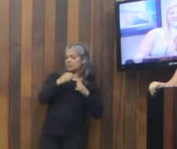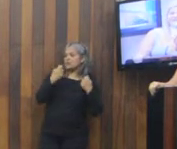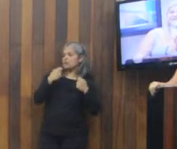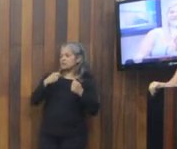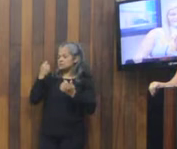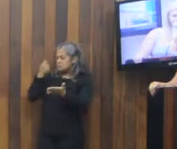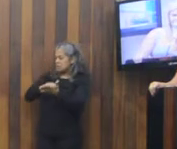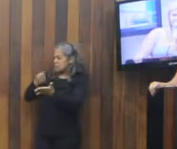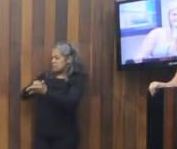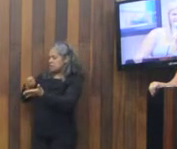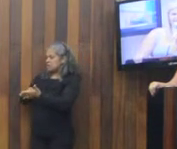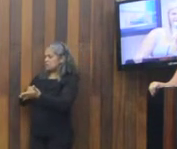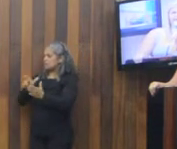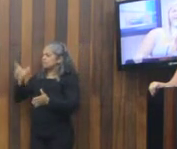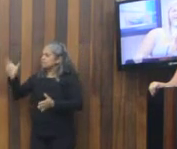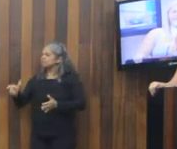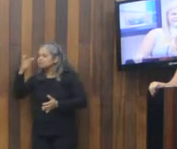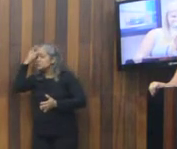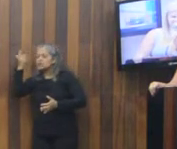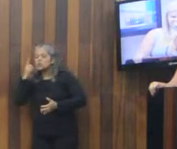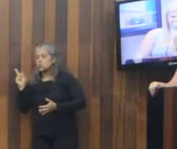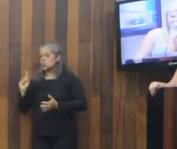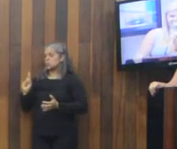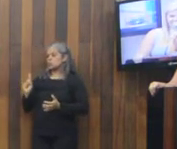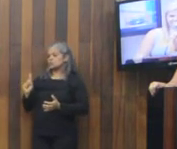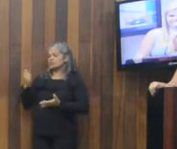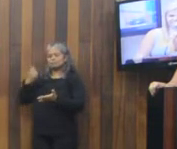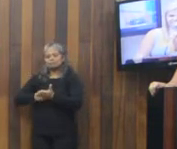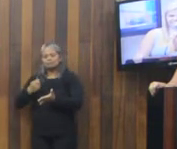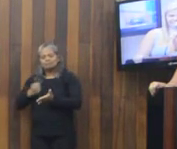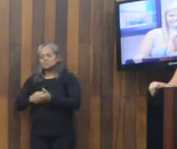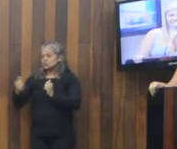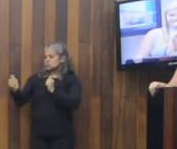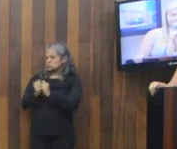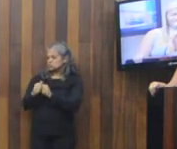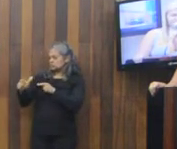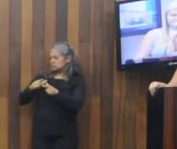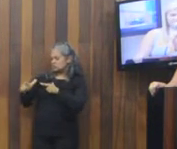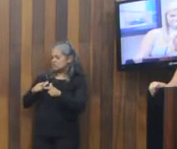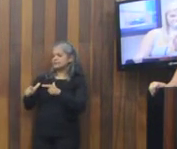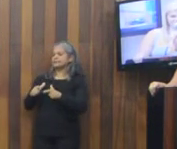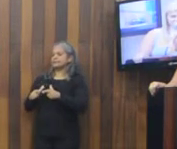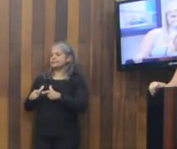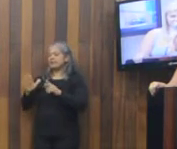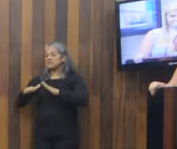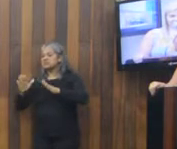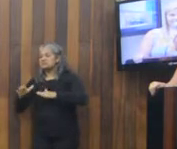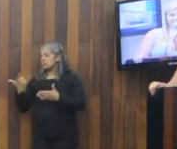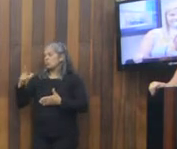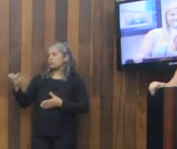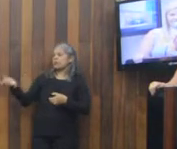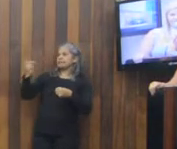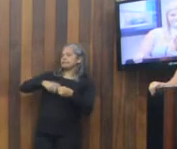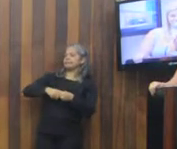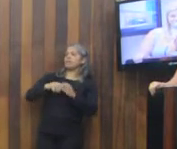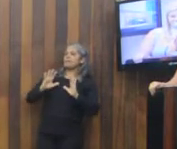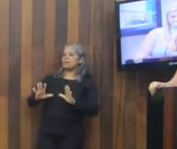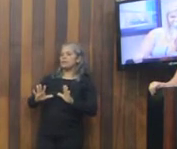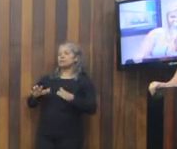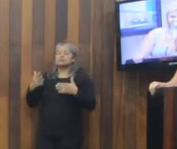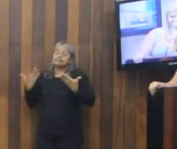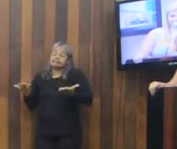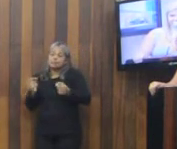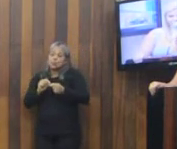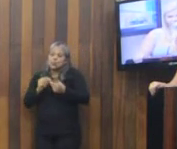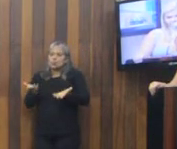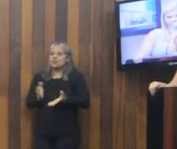às vezes, ele não consegue. Ele é obrigado a ficar com o funcionário também, que, às vezes, não está dando um rendimento. Mas isso são ossos do